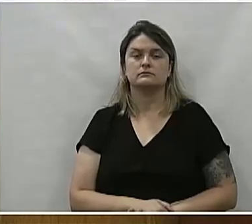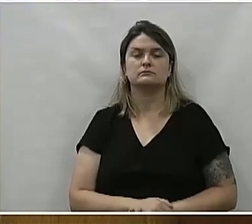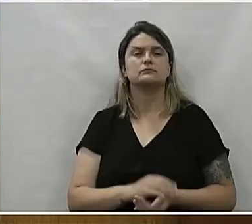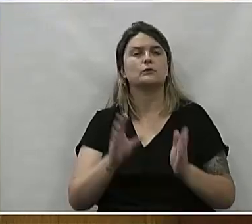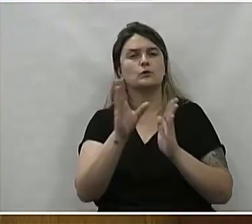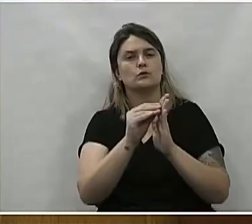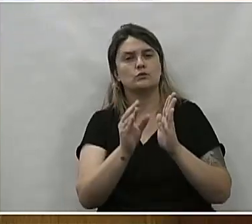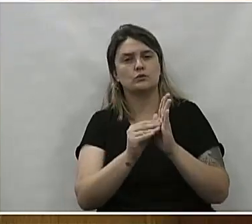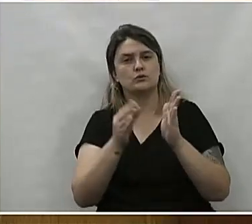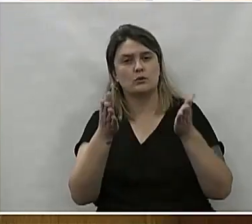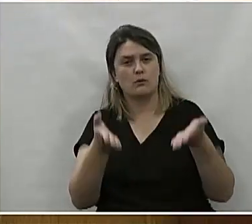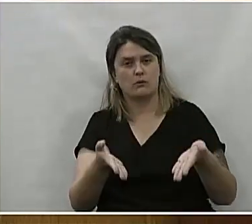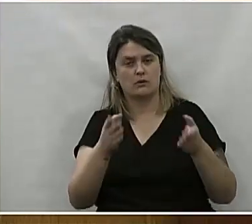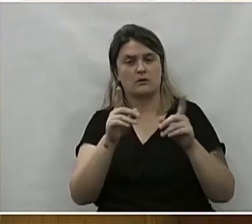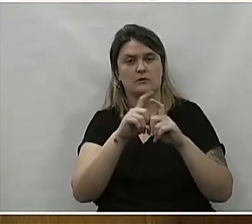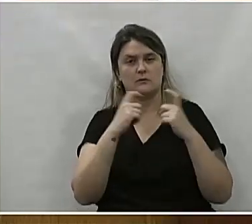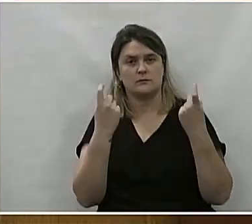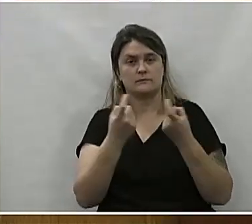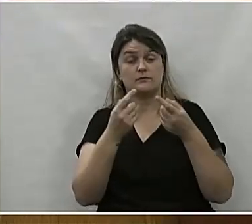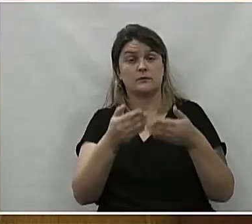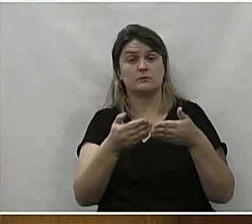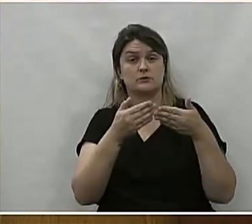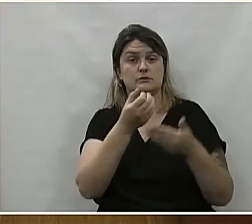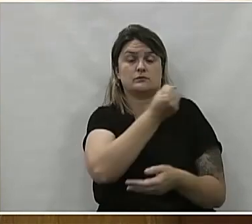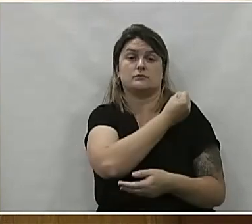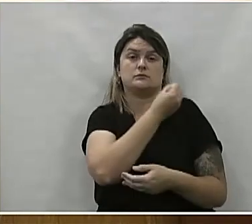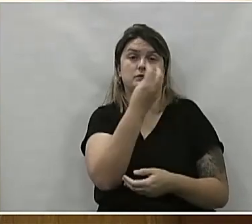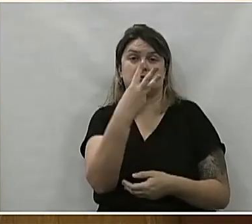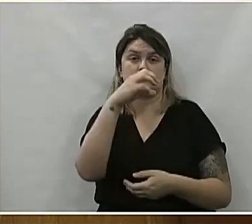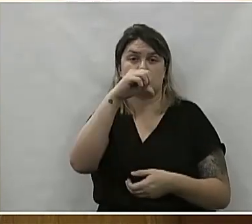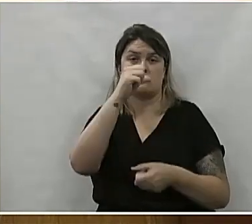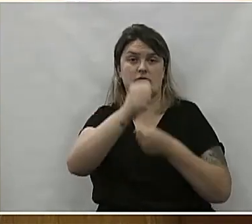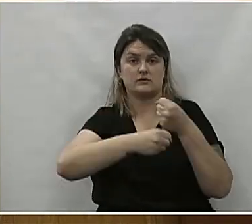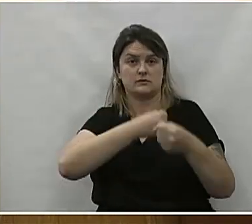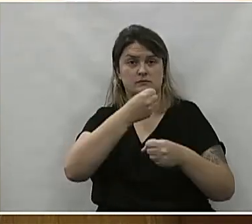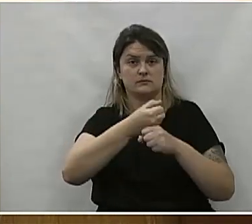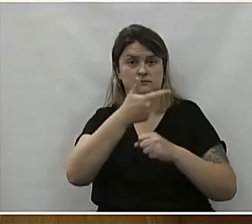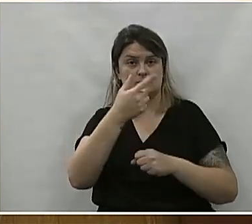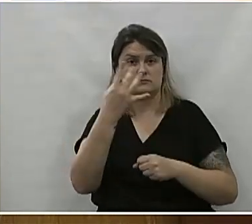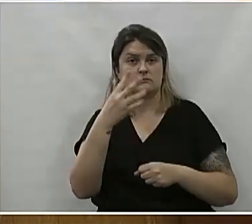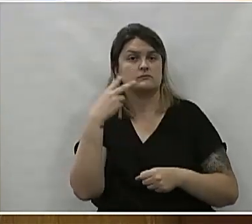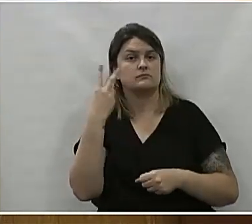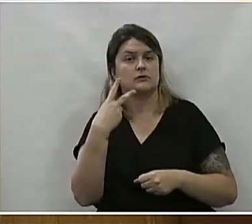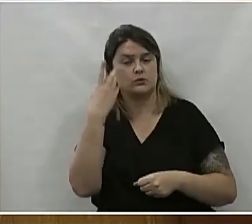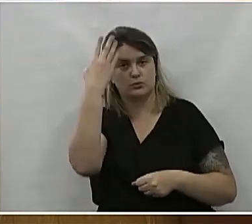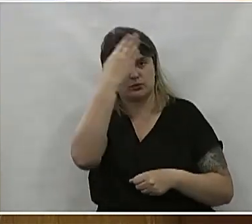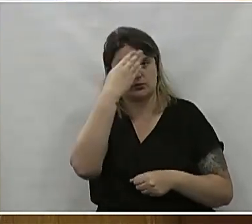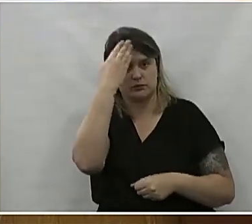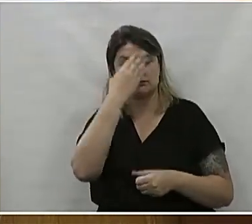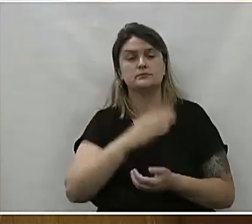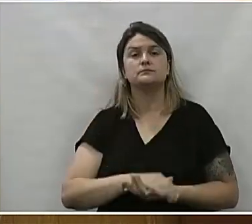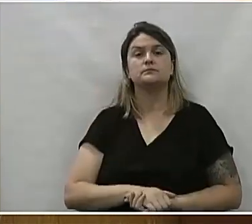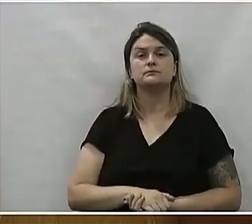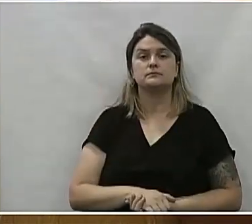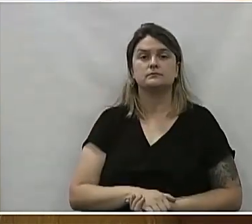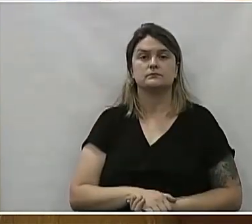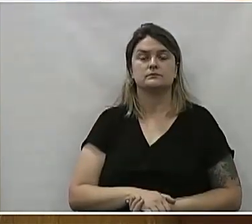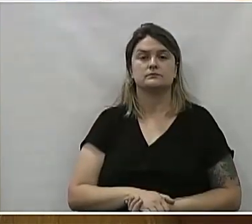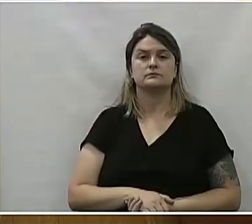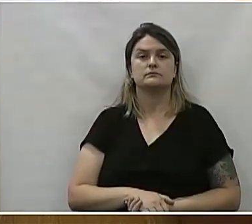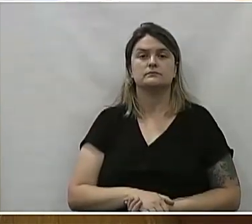Matéria da ordem do dia Requerimentos Número 39 de 2024 Do vereador Cordoban Frederico de Mello Neto